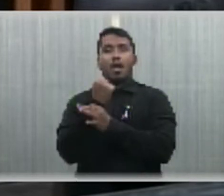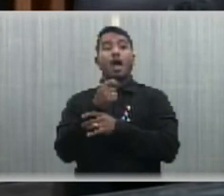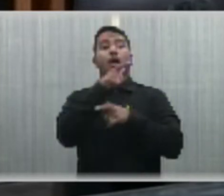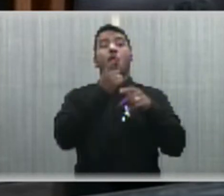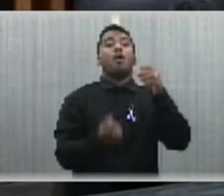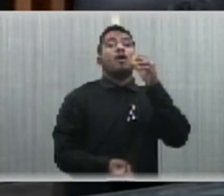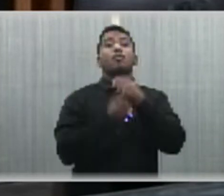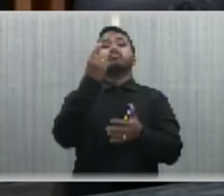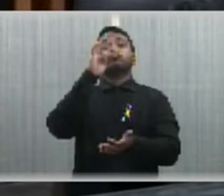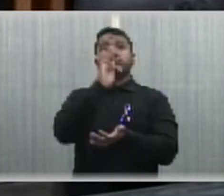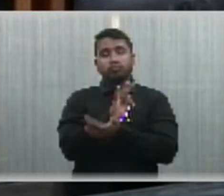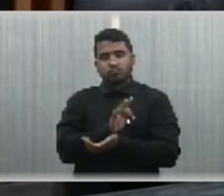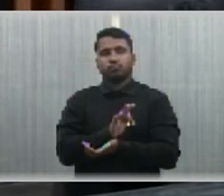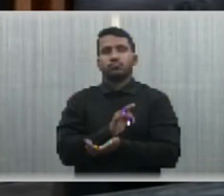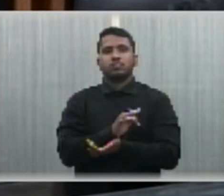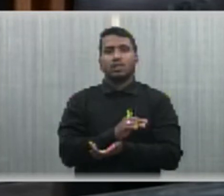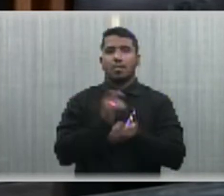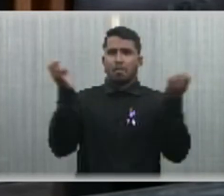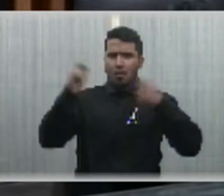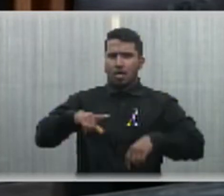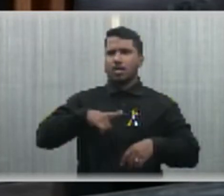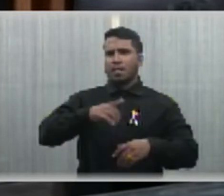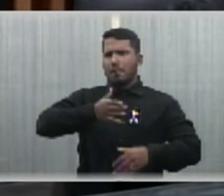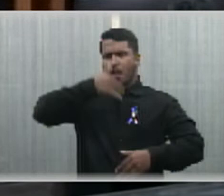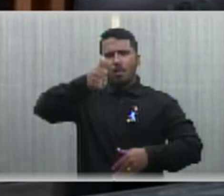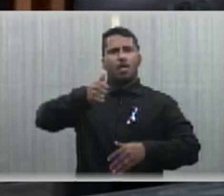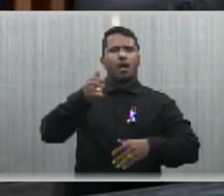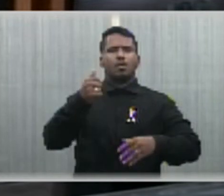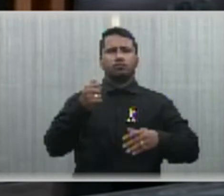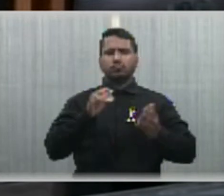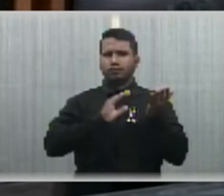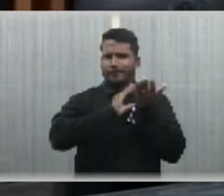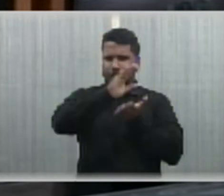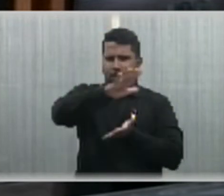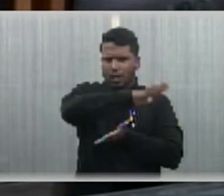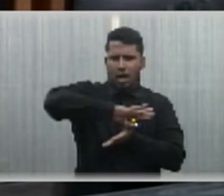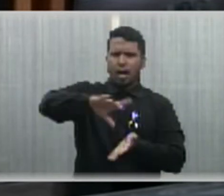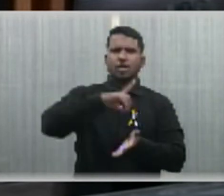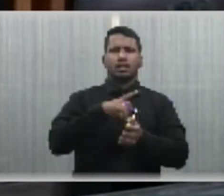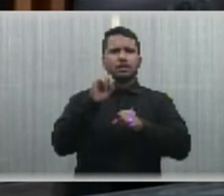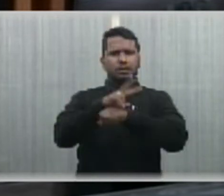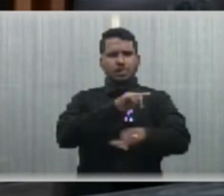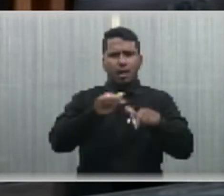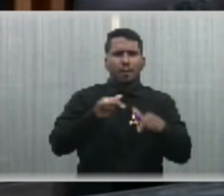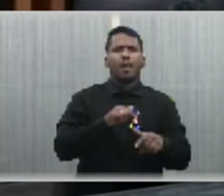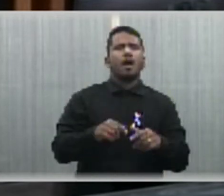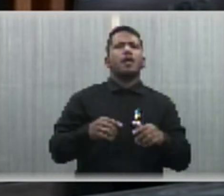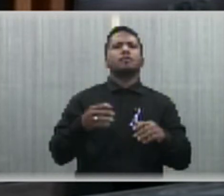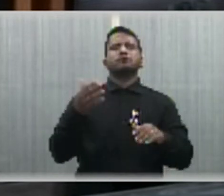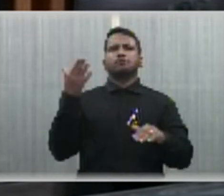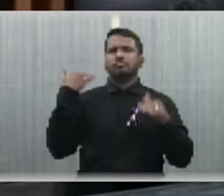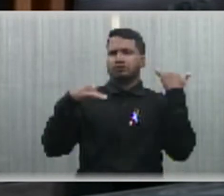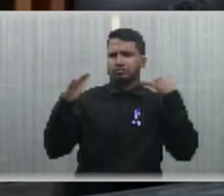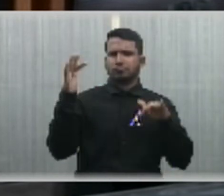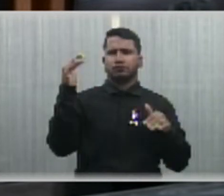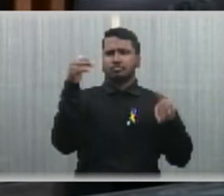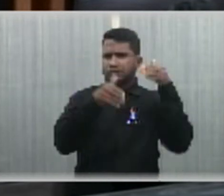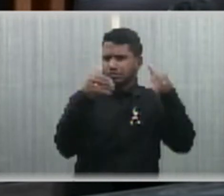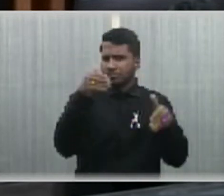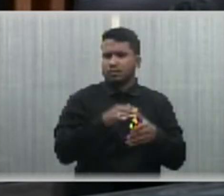ver revitalizado esse ponto turístico, gerando emprego e renda para o pequeno produtor ali das